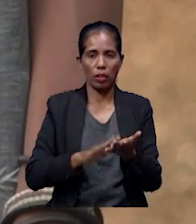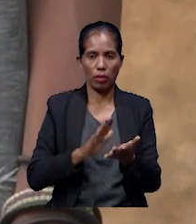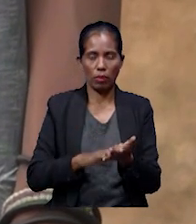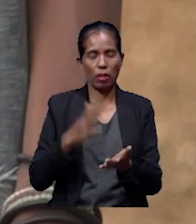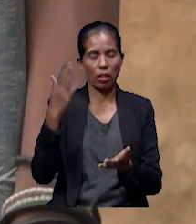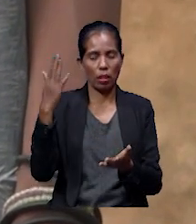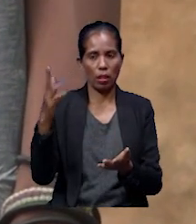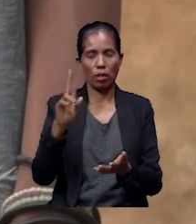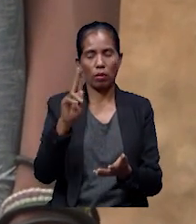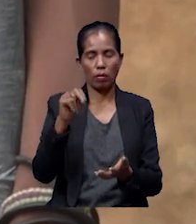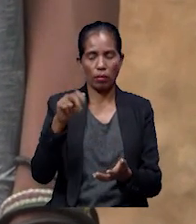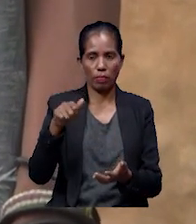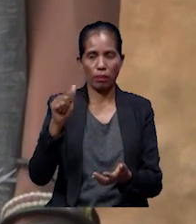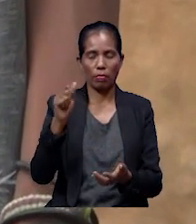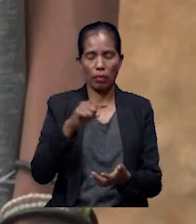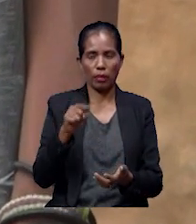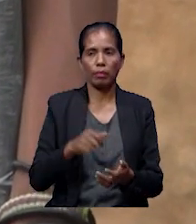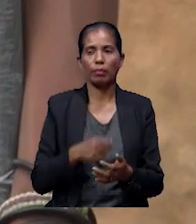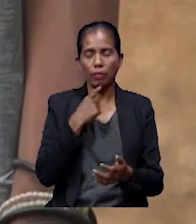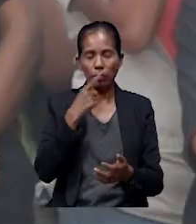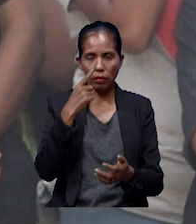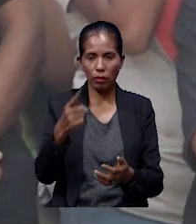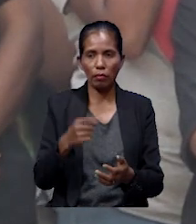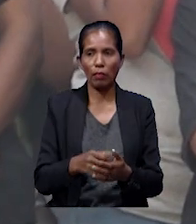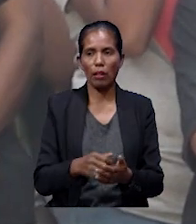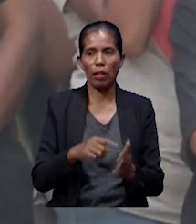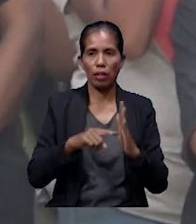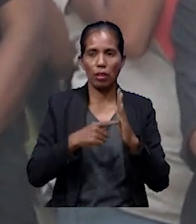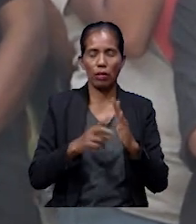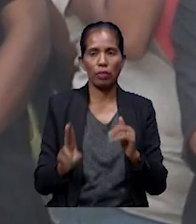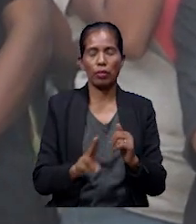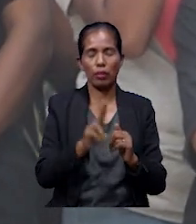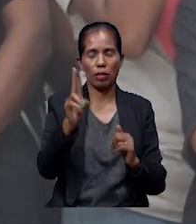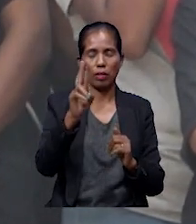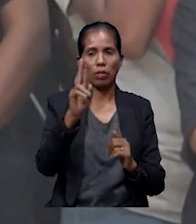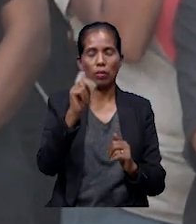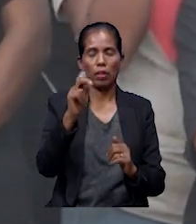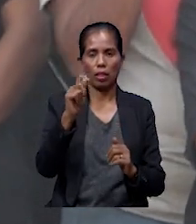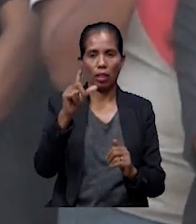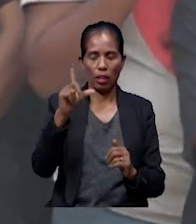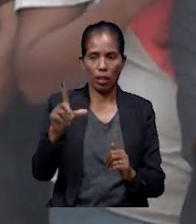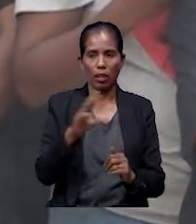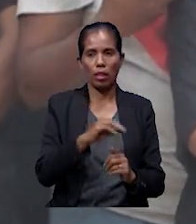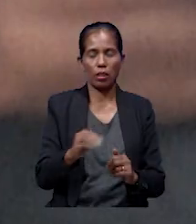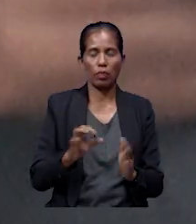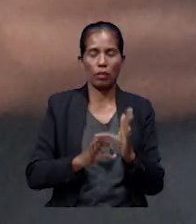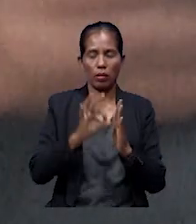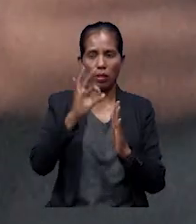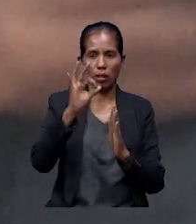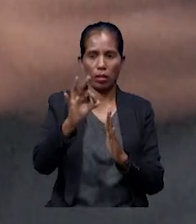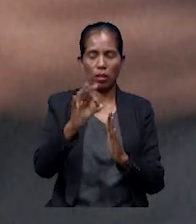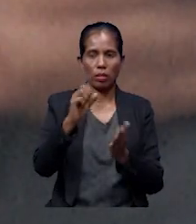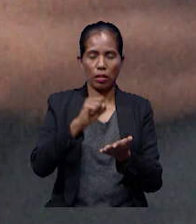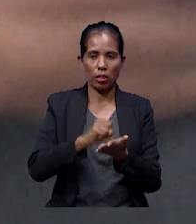Umpers Canuil Dili. Saudoso continua no estudo nível licenciatura e Universidade Nacional Timor-Leste e a Faculdade de Ciências Sociais